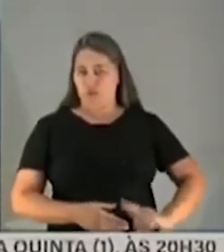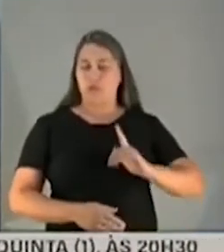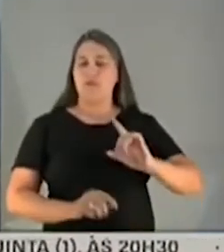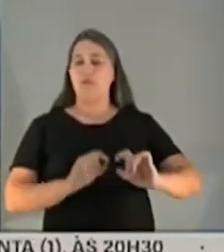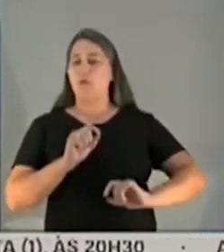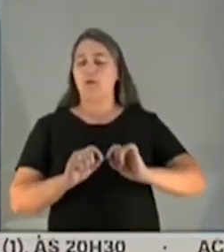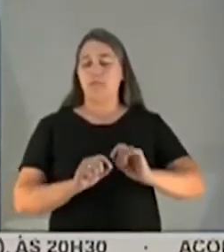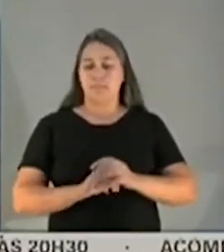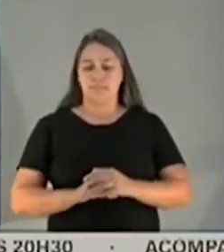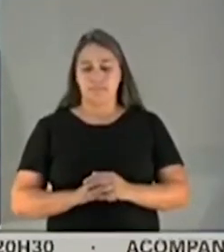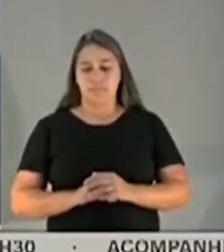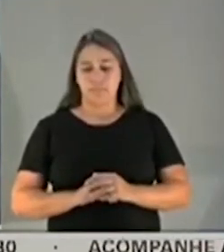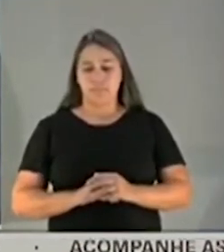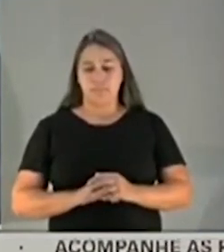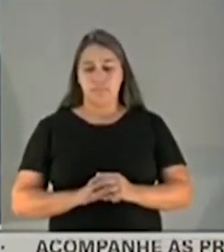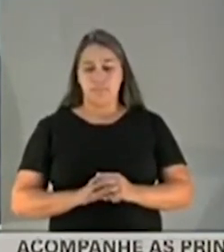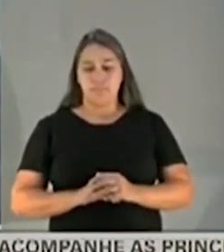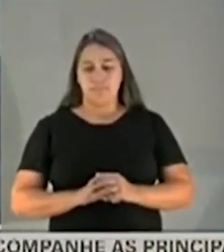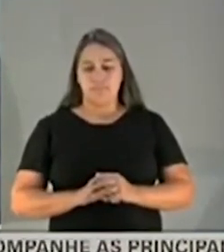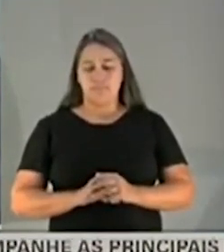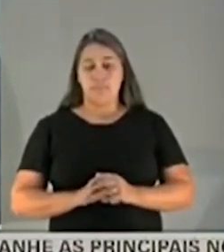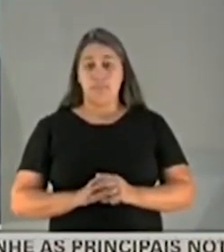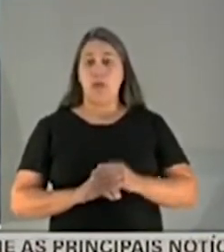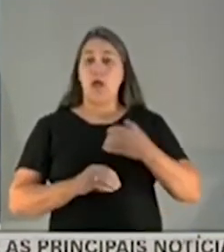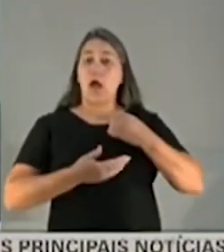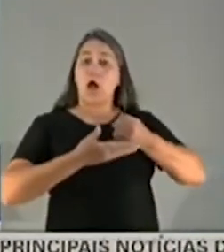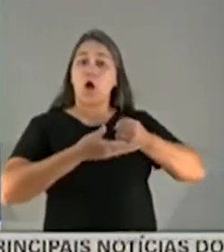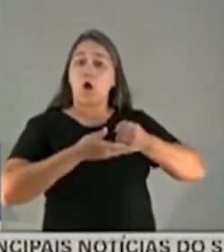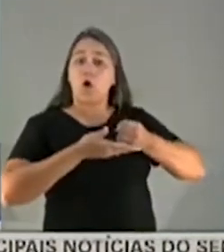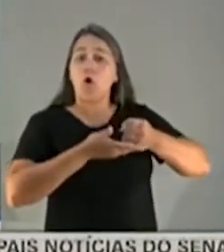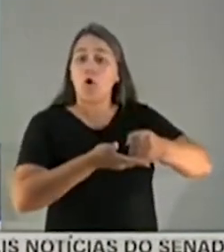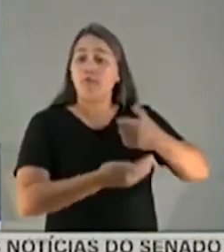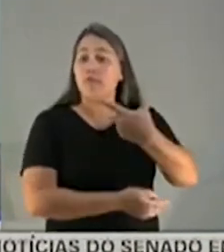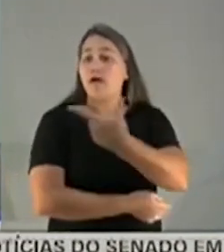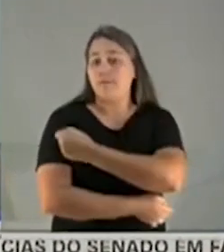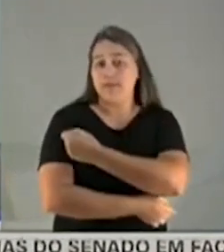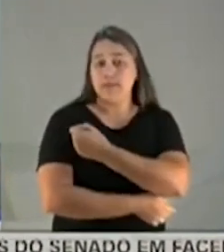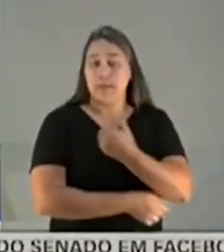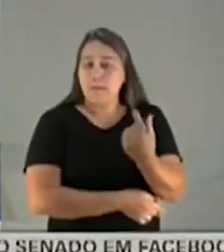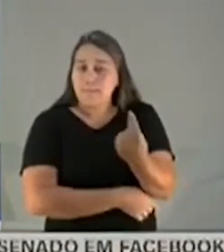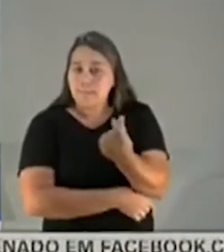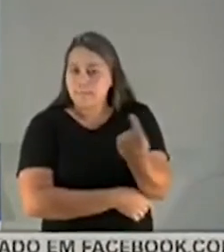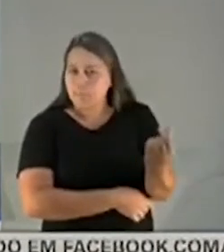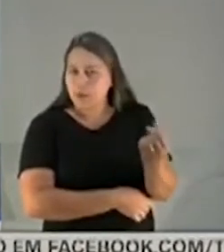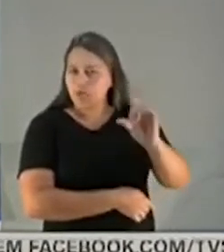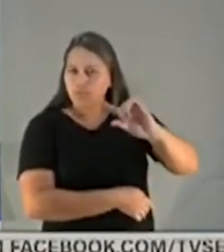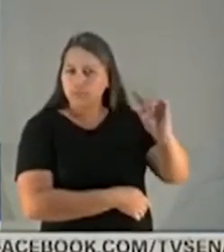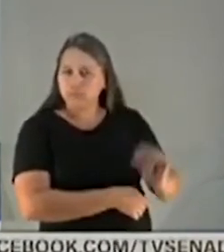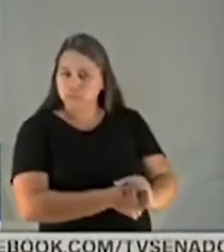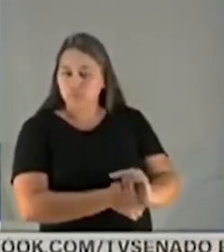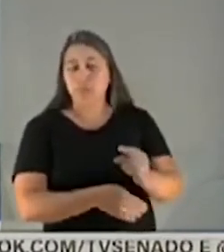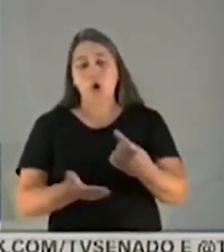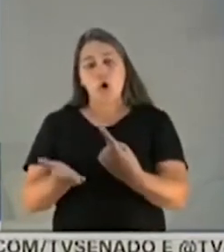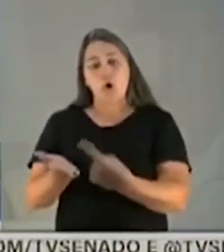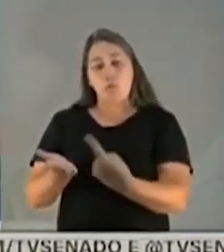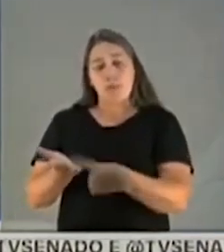se propuseram a ofertar a vacina num valor humanitário, agendaram essa